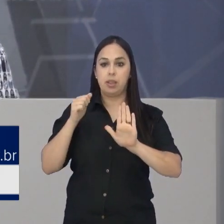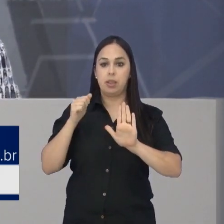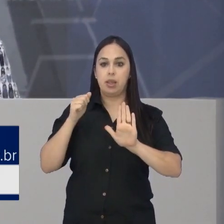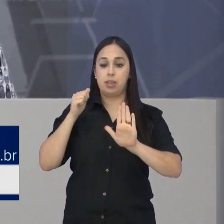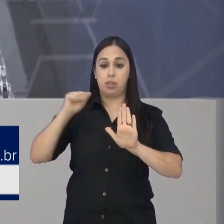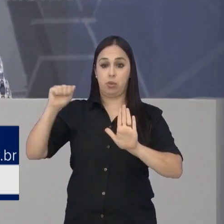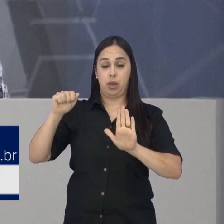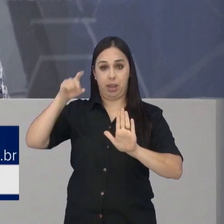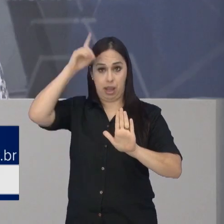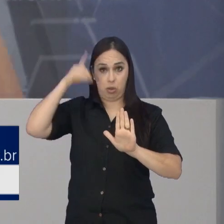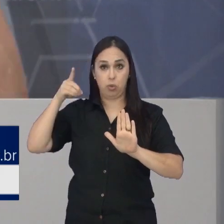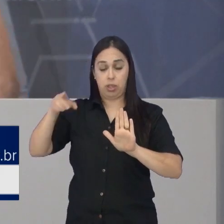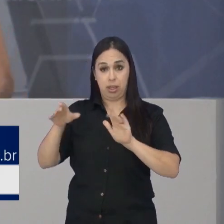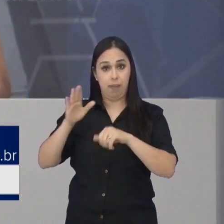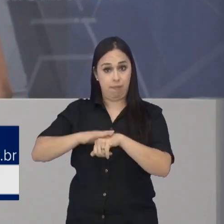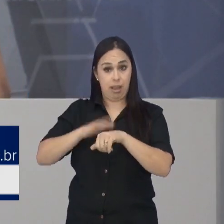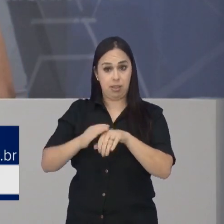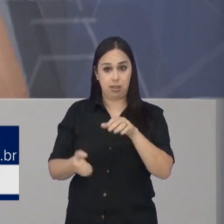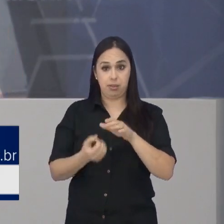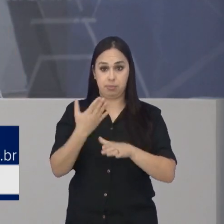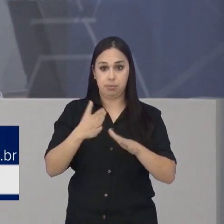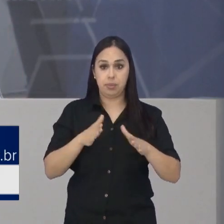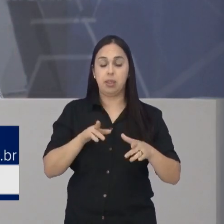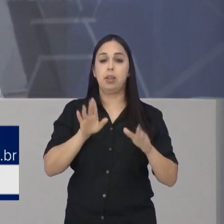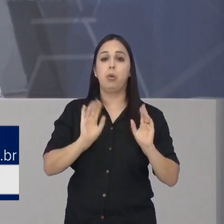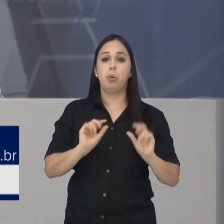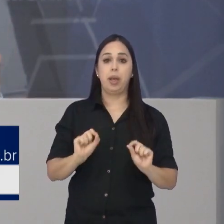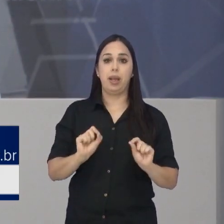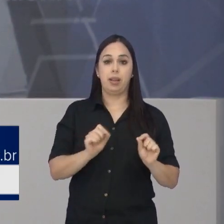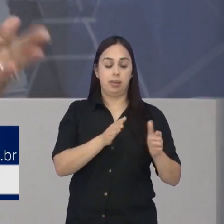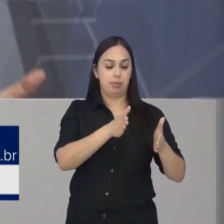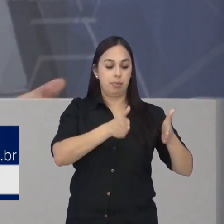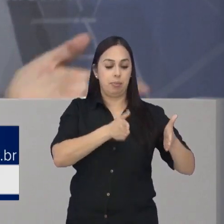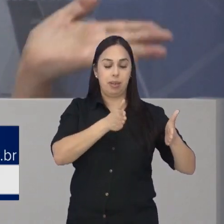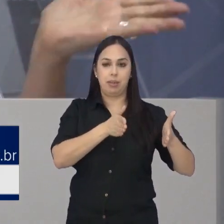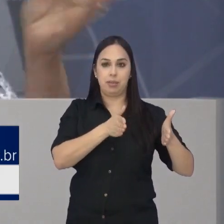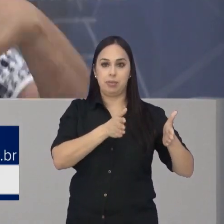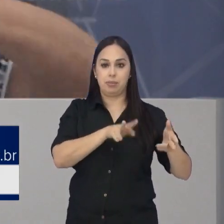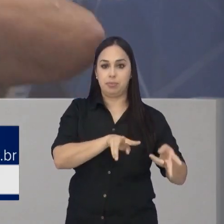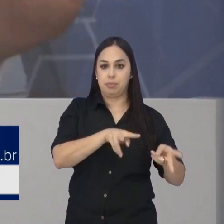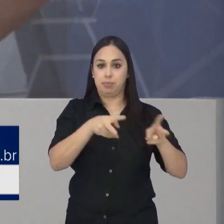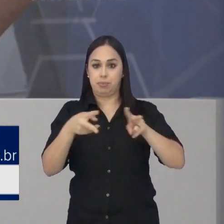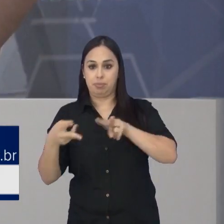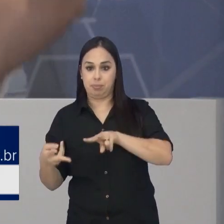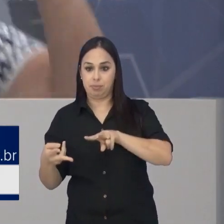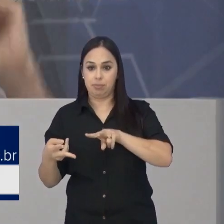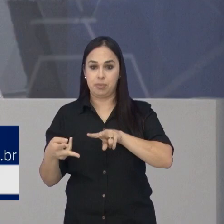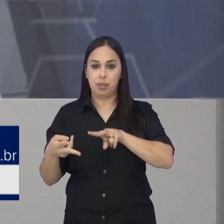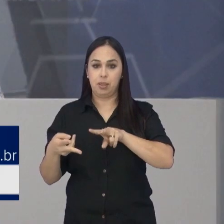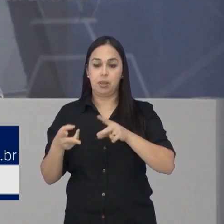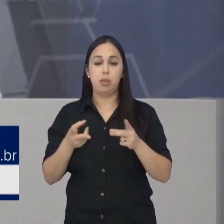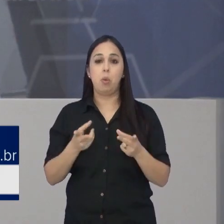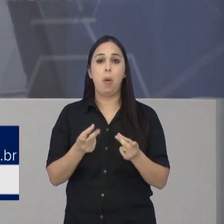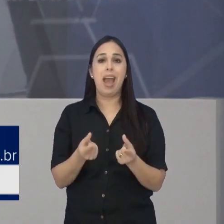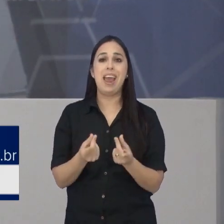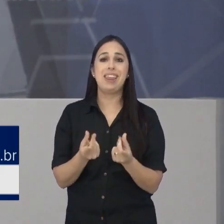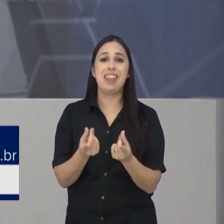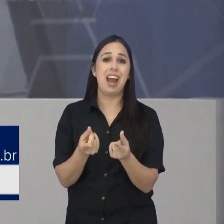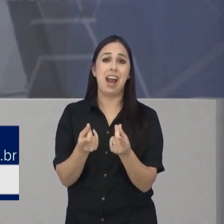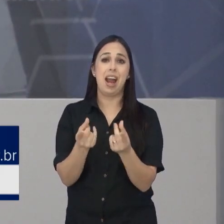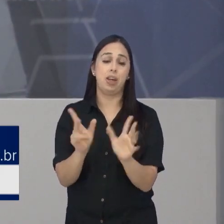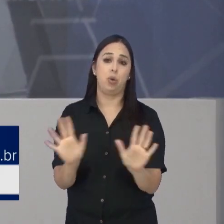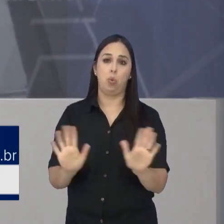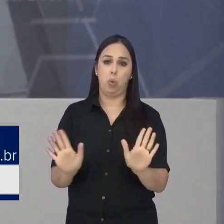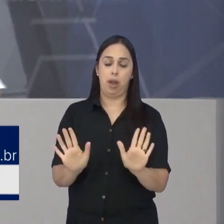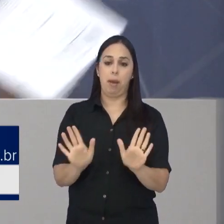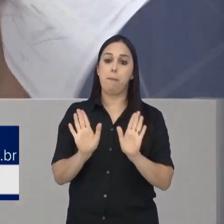Dulce, coloca que o período de transição não há de eterno, como está propondo o projeto,